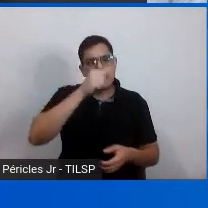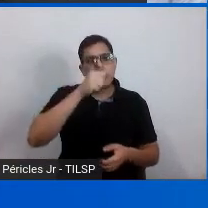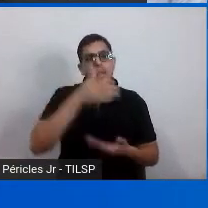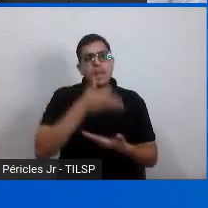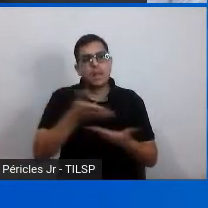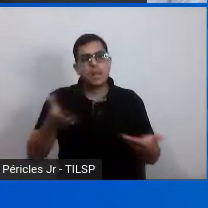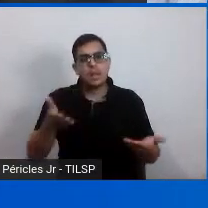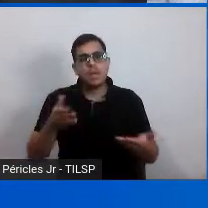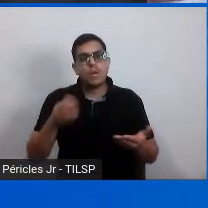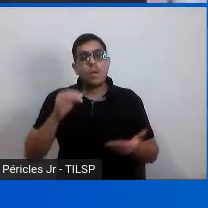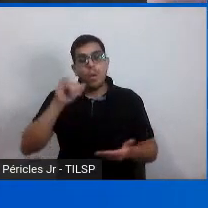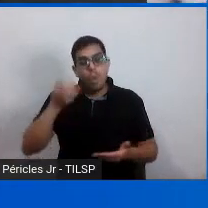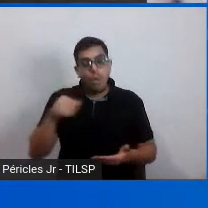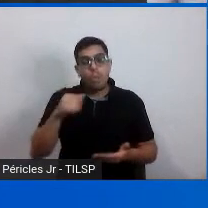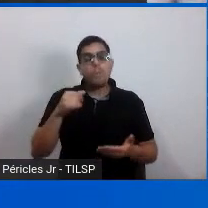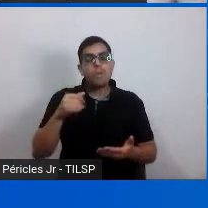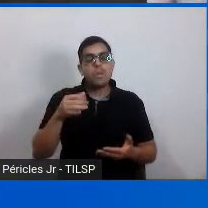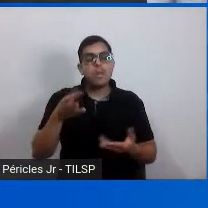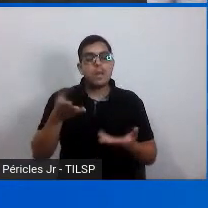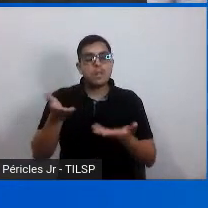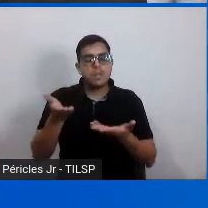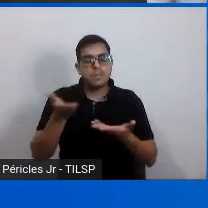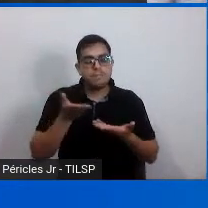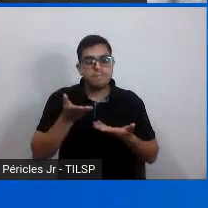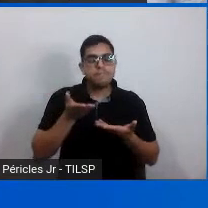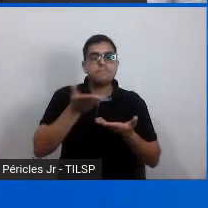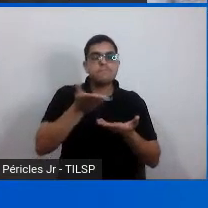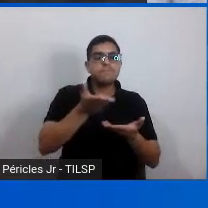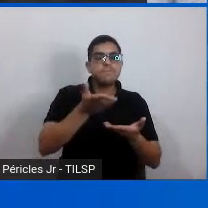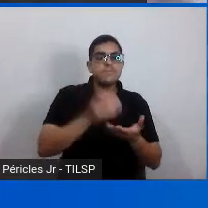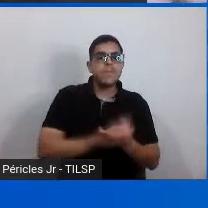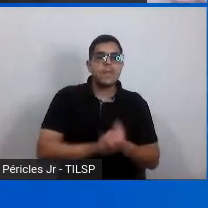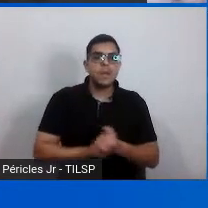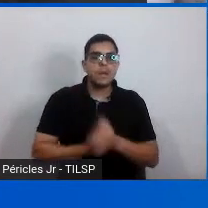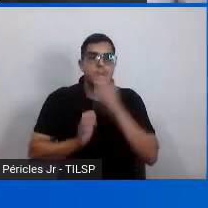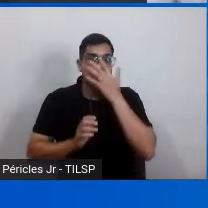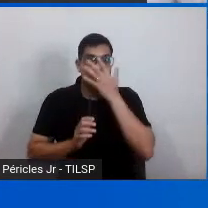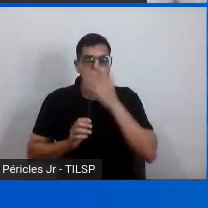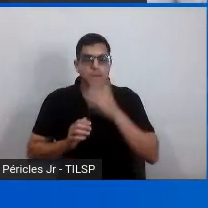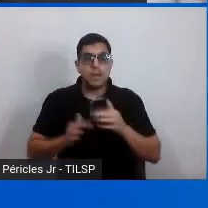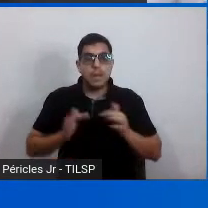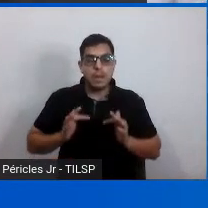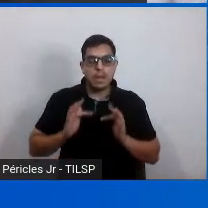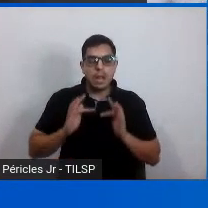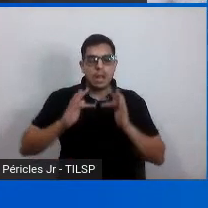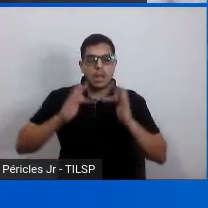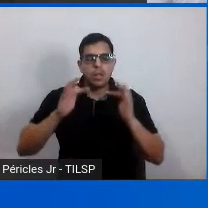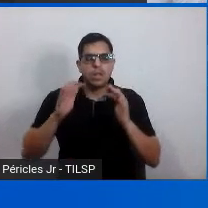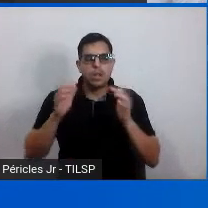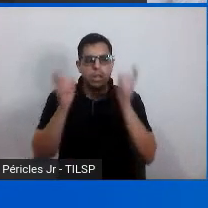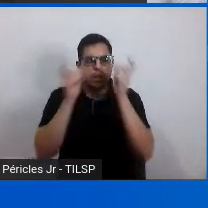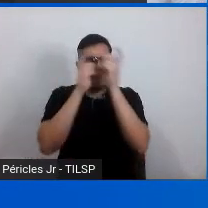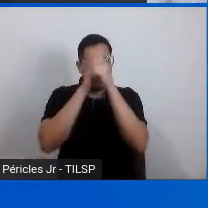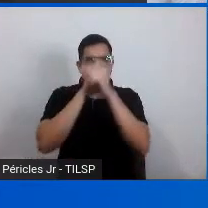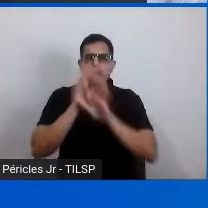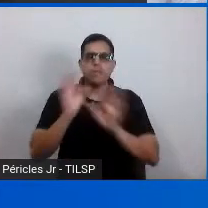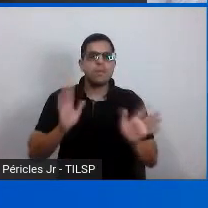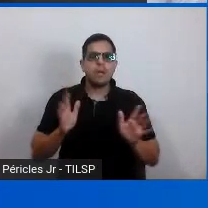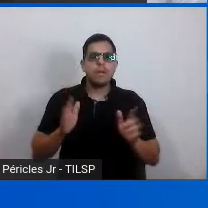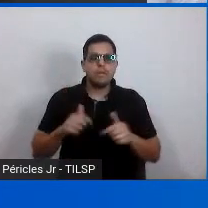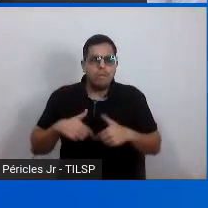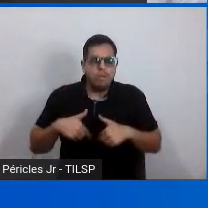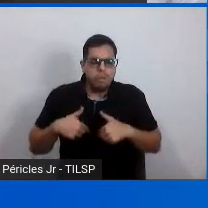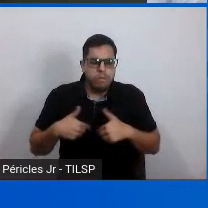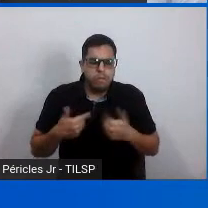para ele no projeto Ou seja a tecnologia tem que ser transparente para ele ele não pode perceber isso como um esforço